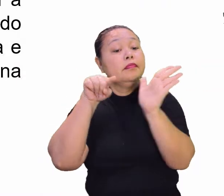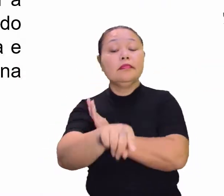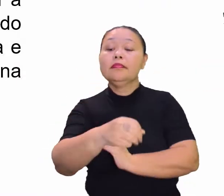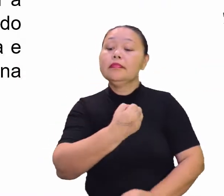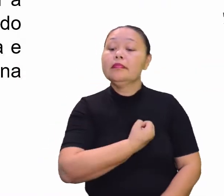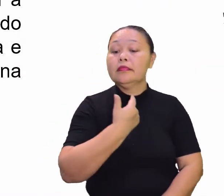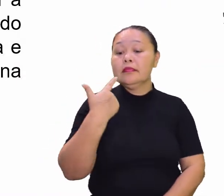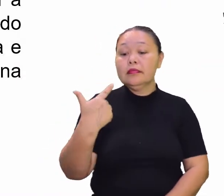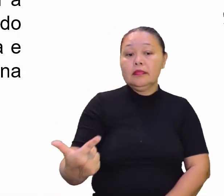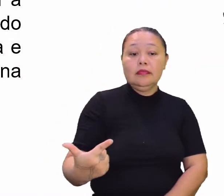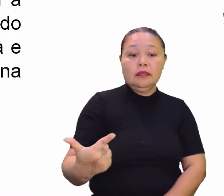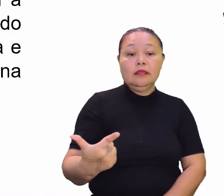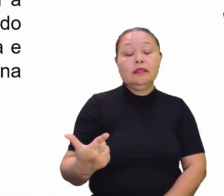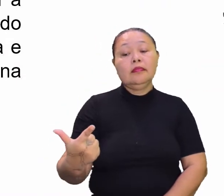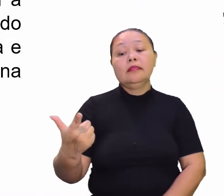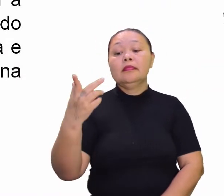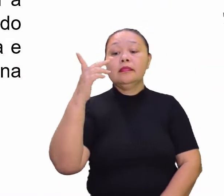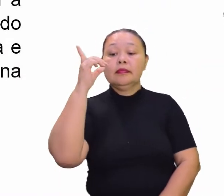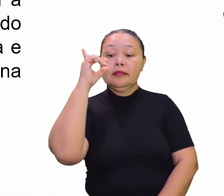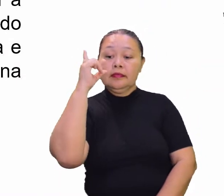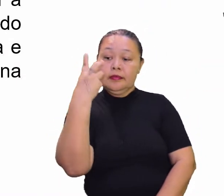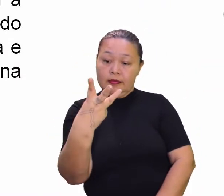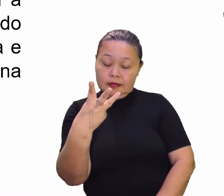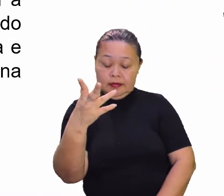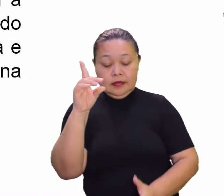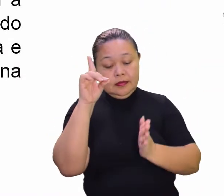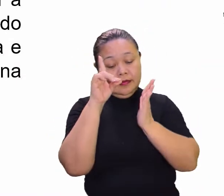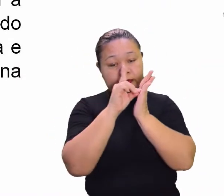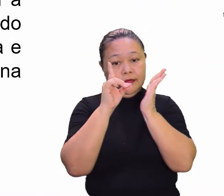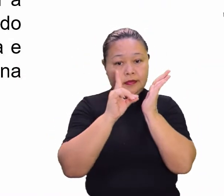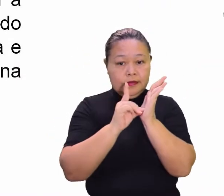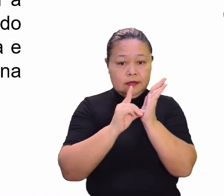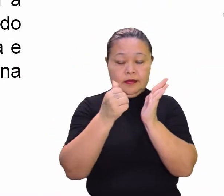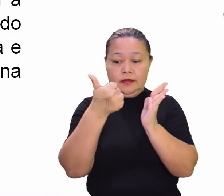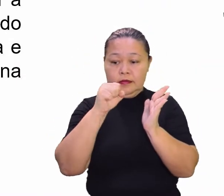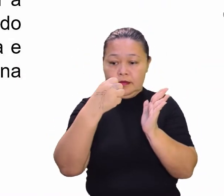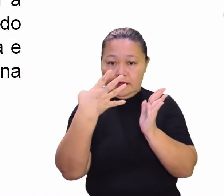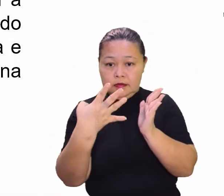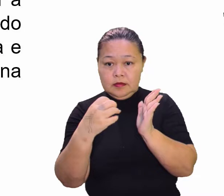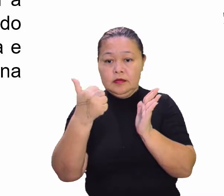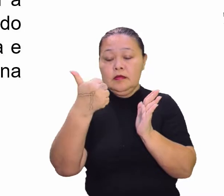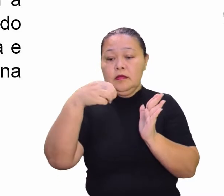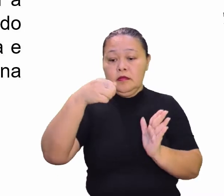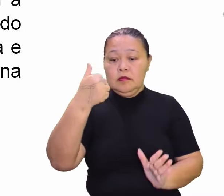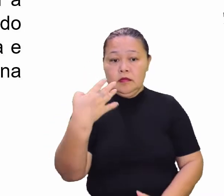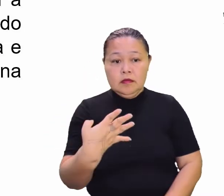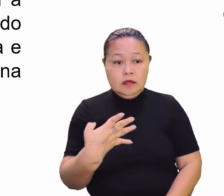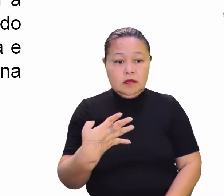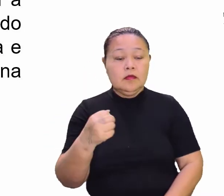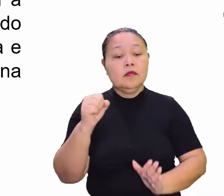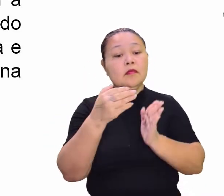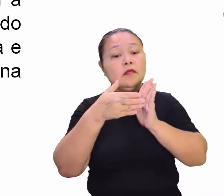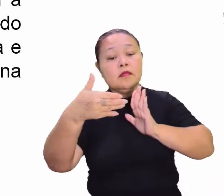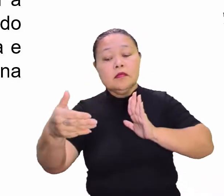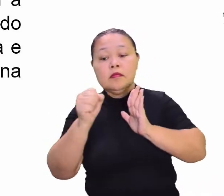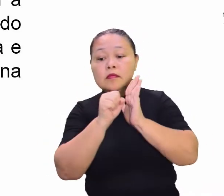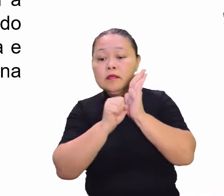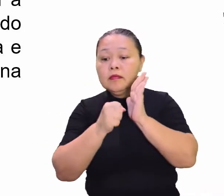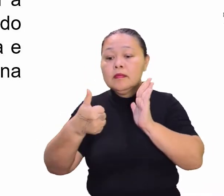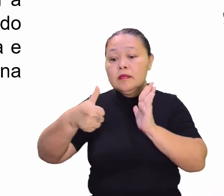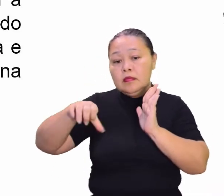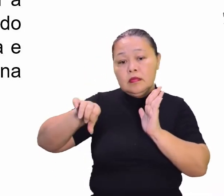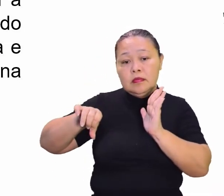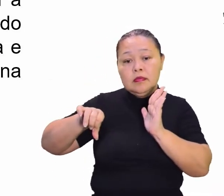Questão 2. 3 décadas, de 1884 a 1914, separam o século